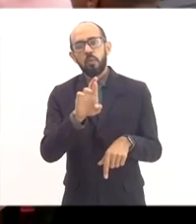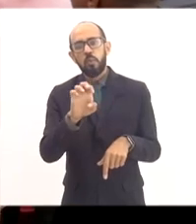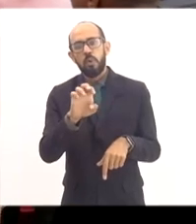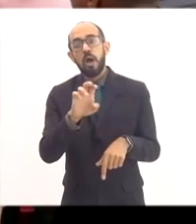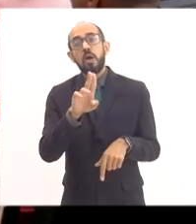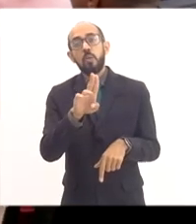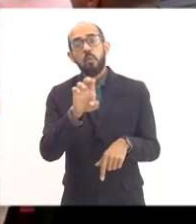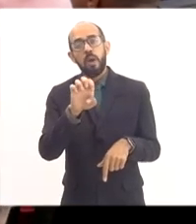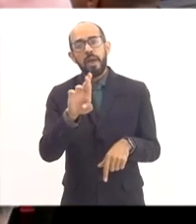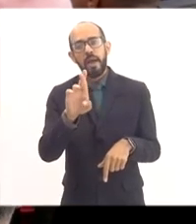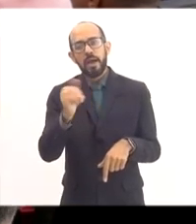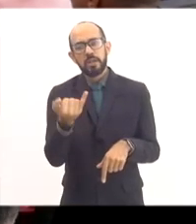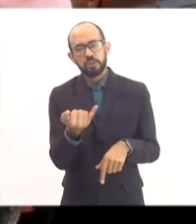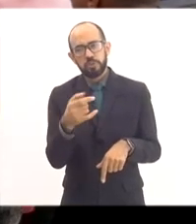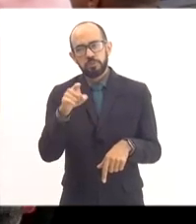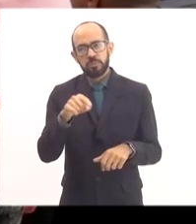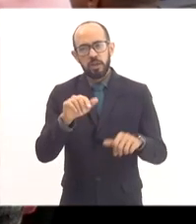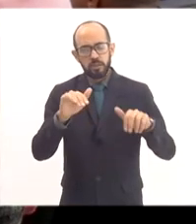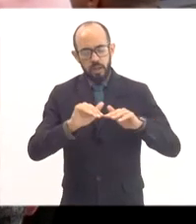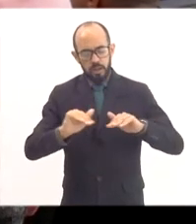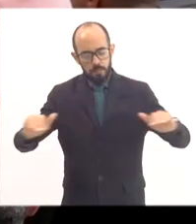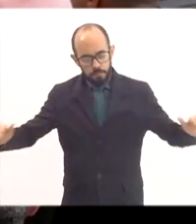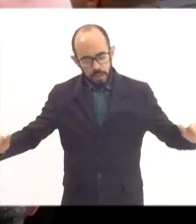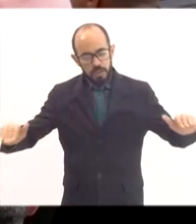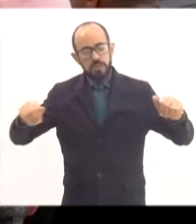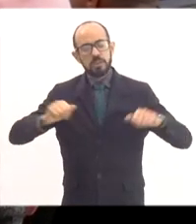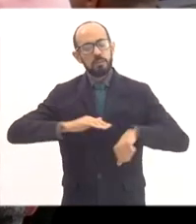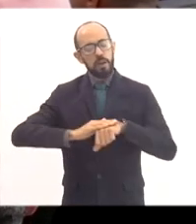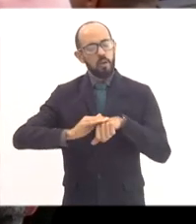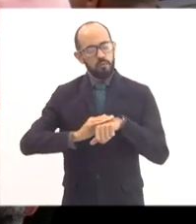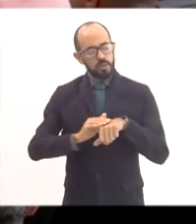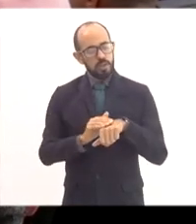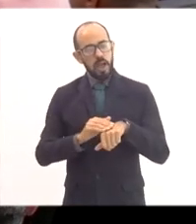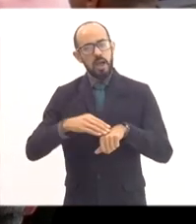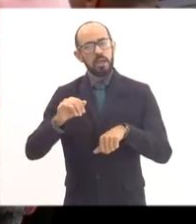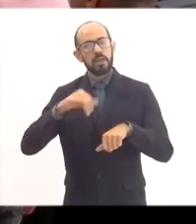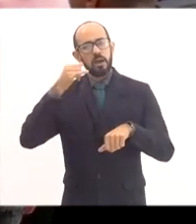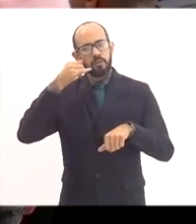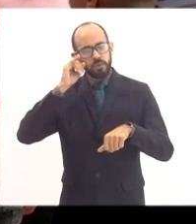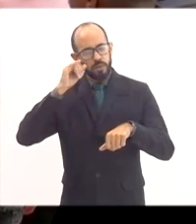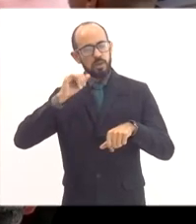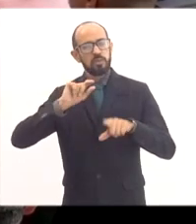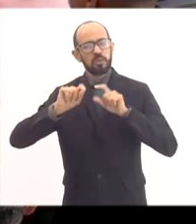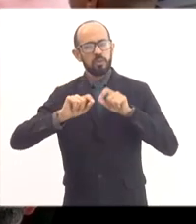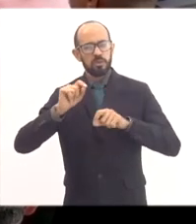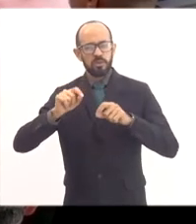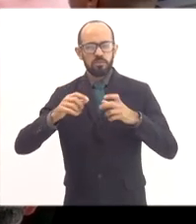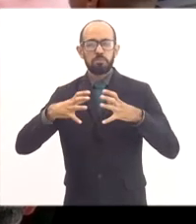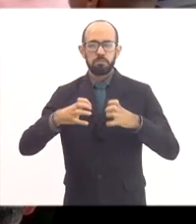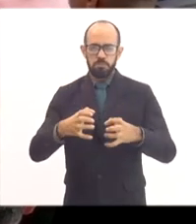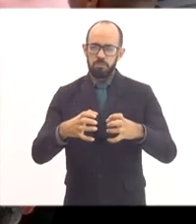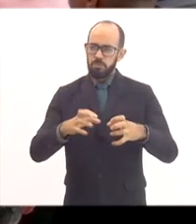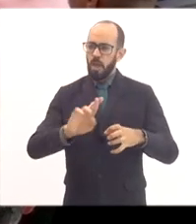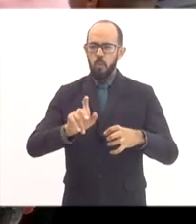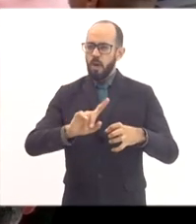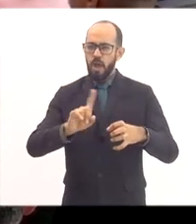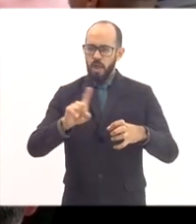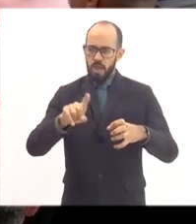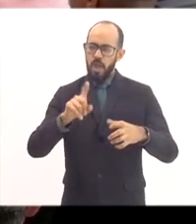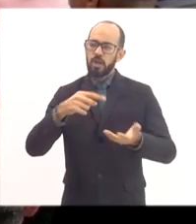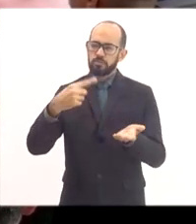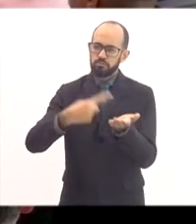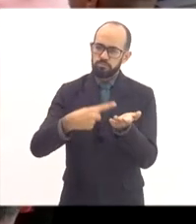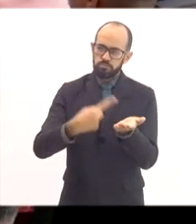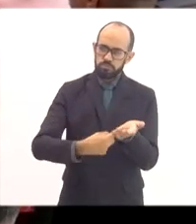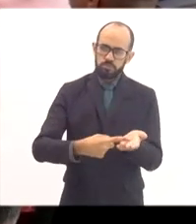mesa de conversa com 4, 5, 6 pessoas, sem oba-oba, sem estardalhaço. Acho que é um bom caminho. E aí, deputada Marta Rocha estará presente como